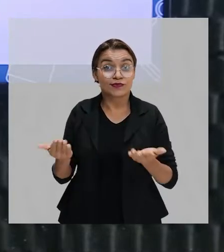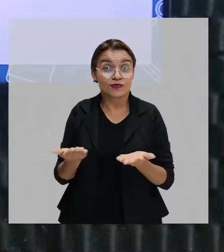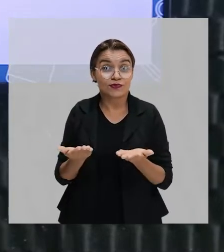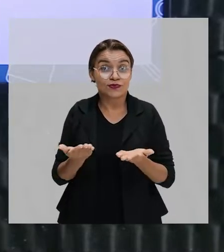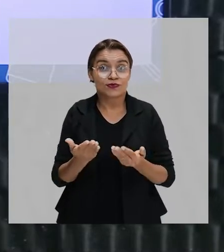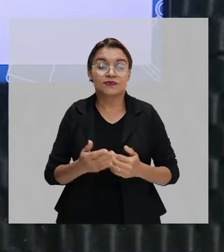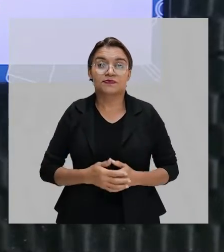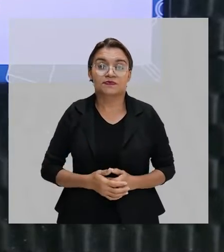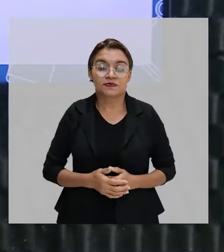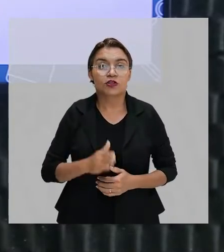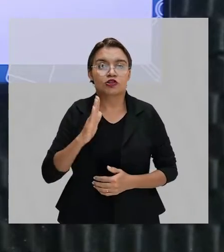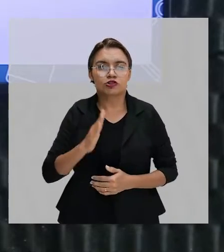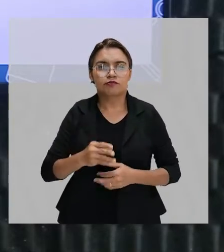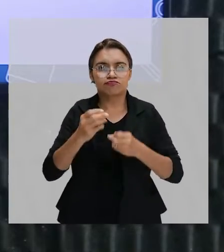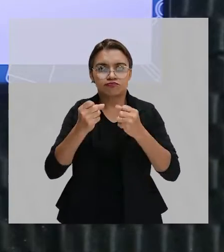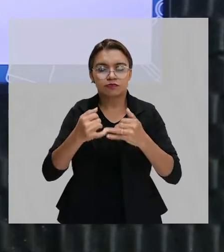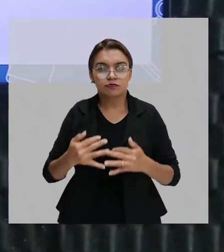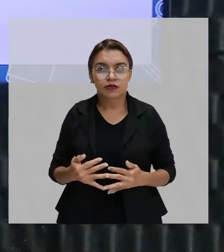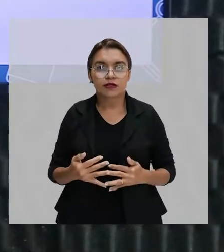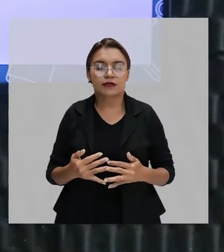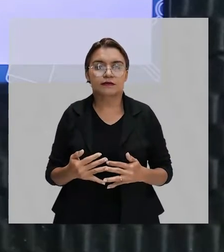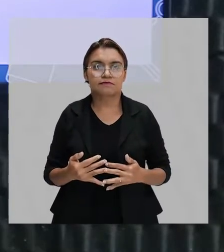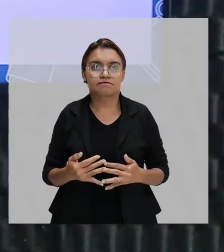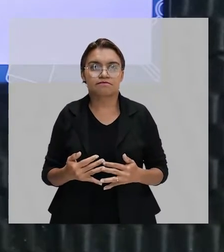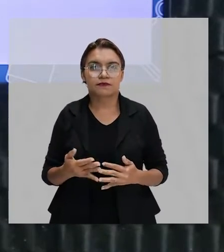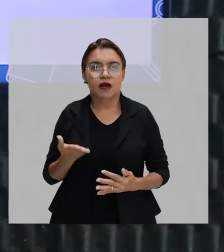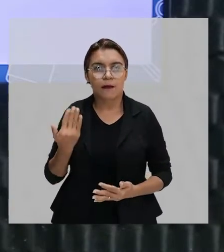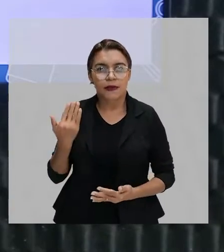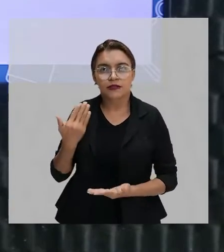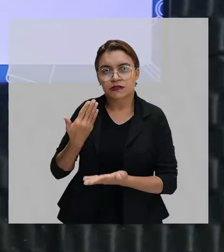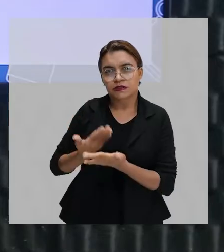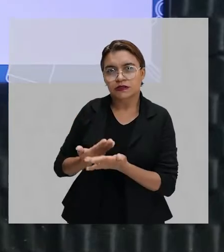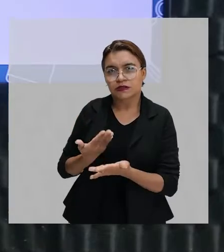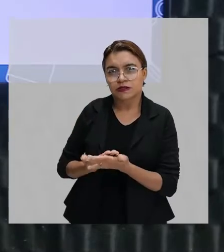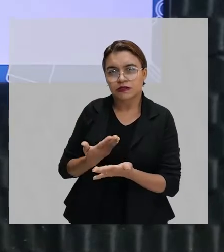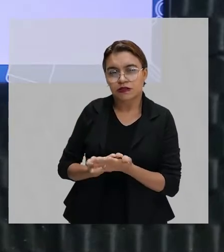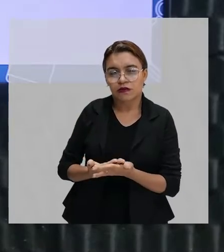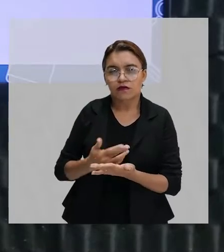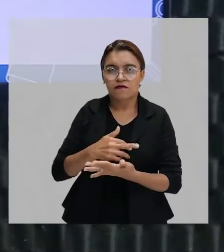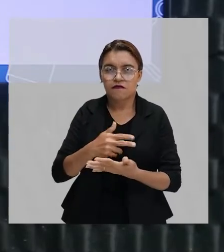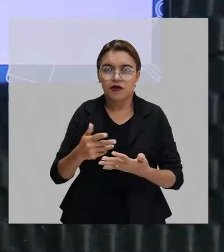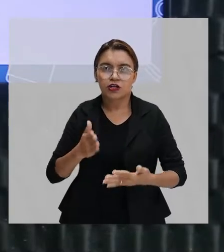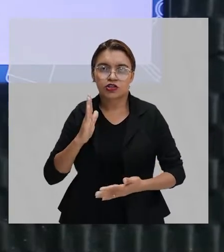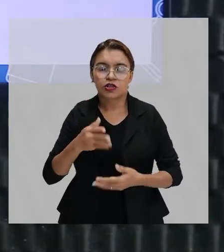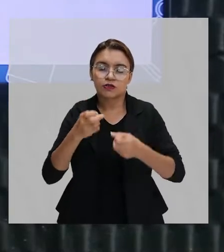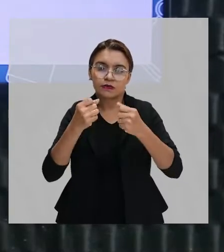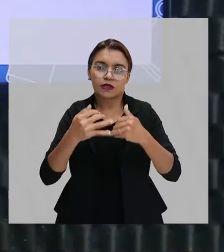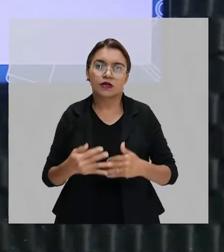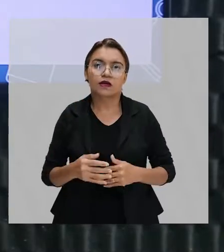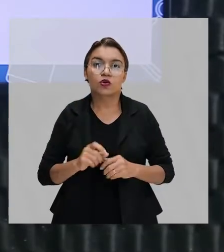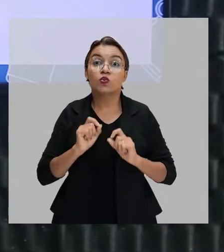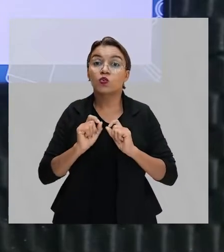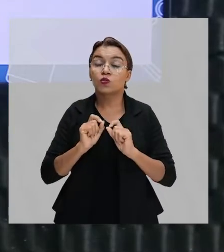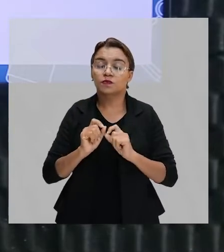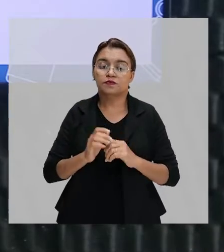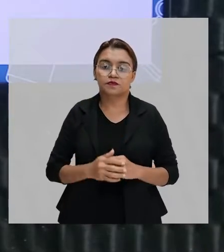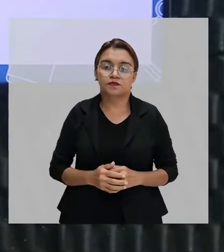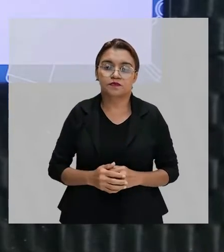e quando eu já falei para vocês em muitas outras aulas que é aquele